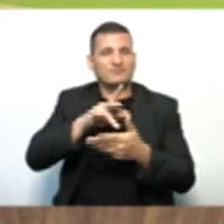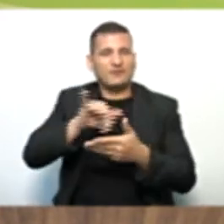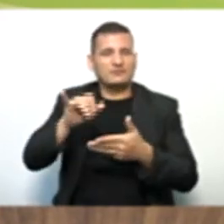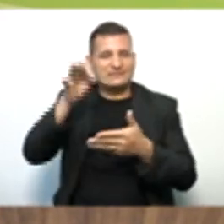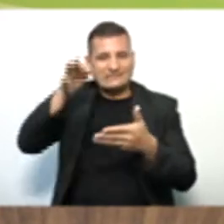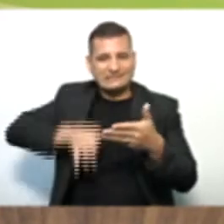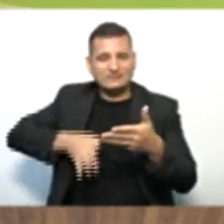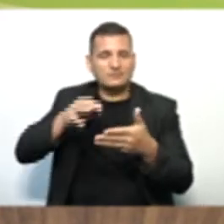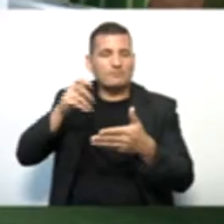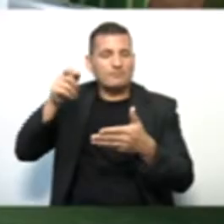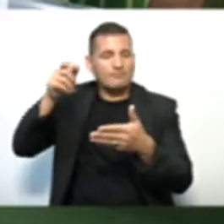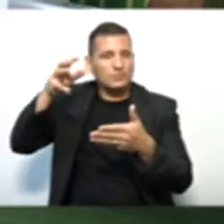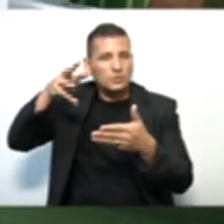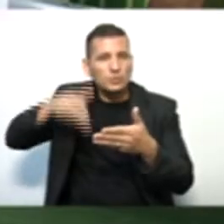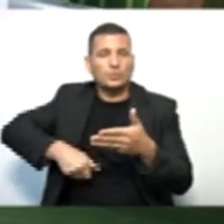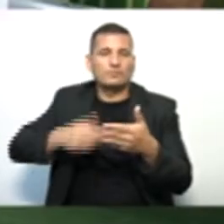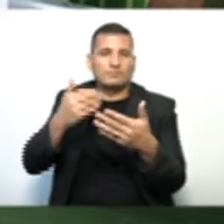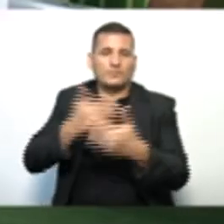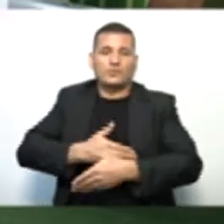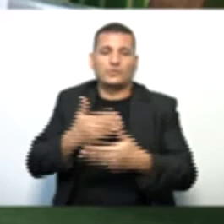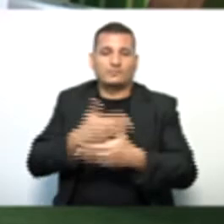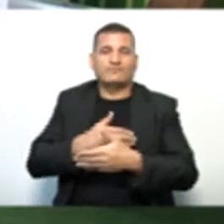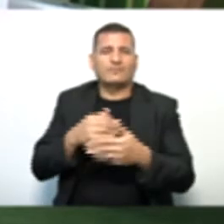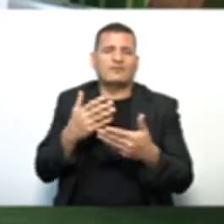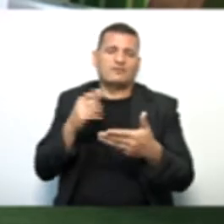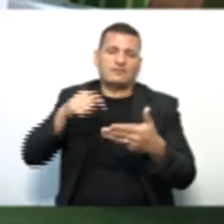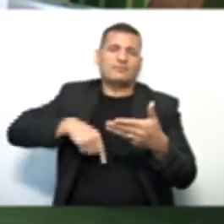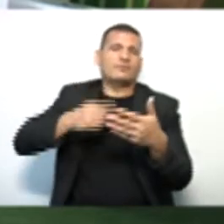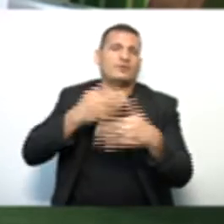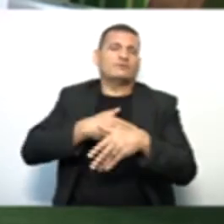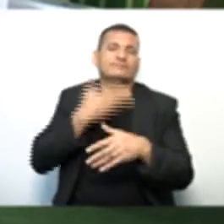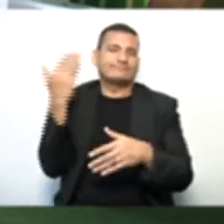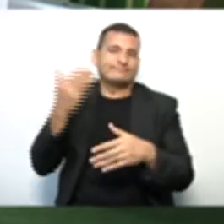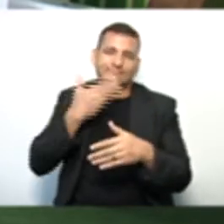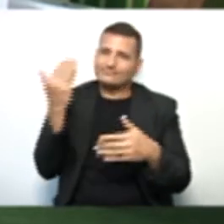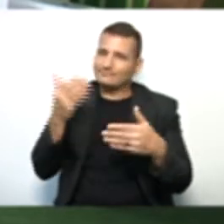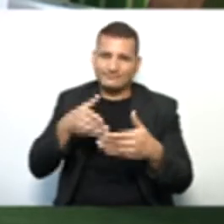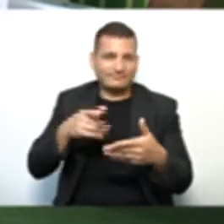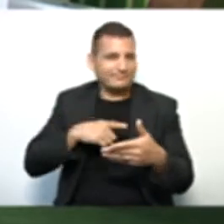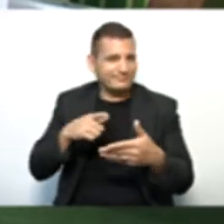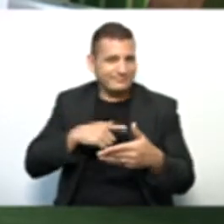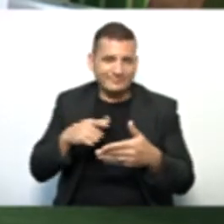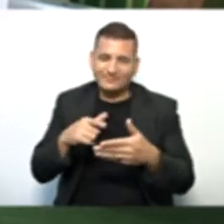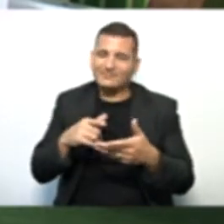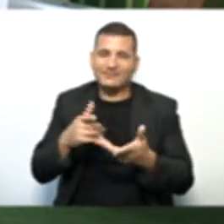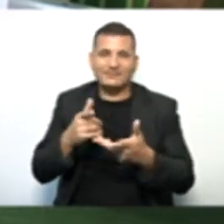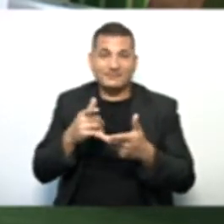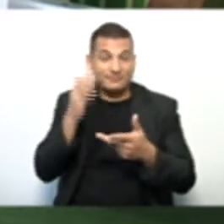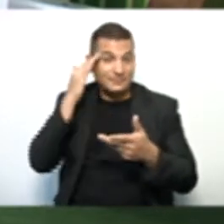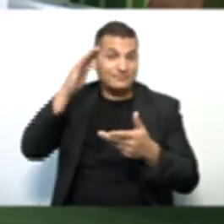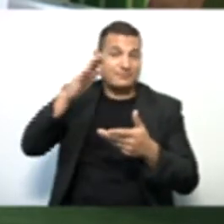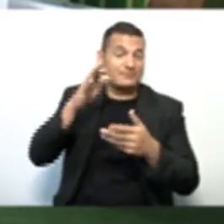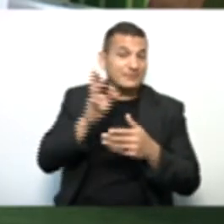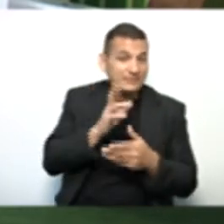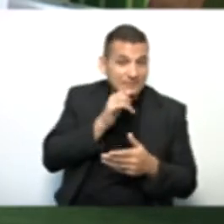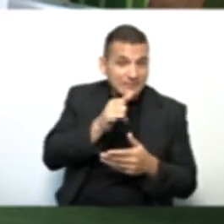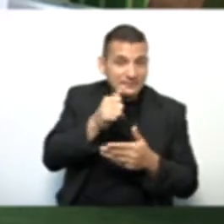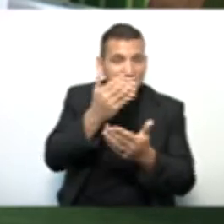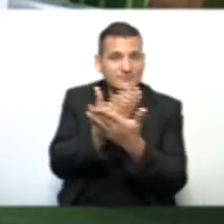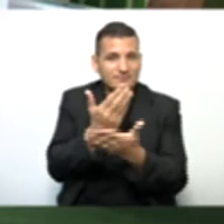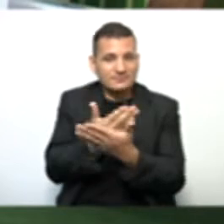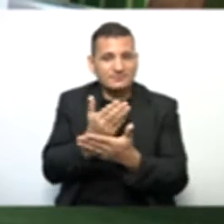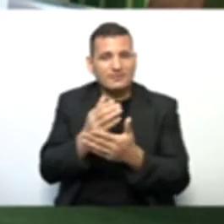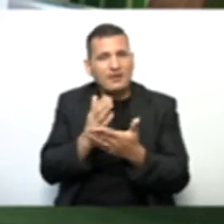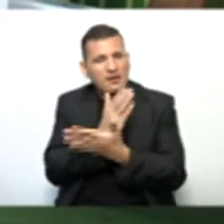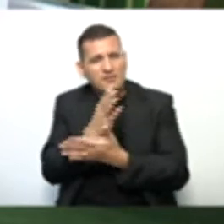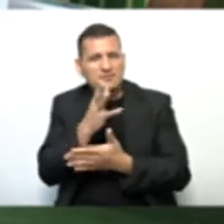essa prova. Todo mundo gostou, né? E ela sem falar que a prova está muito fácil também, né? É verdade, está muito fácil. Principalmente para quem estudou. Eu acho que eles vão demorar assim,